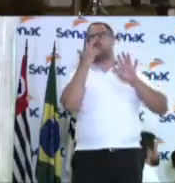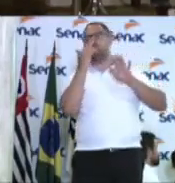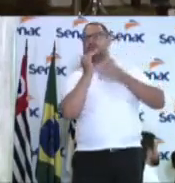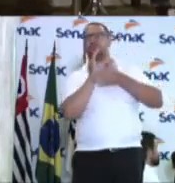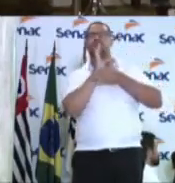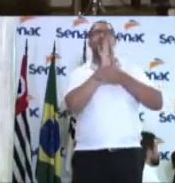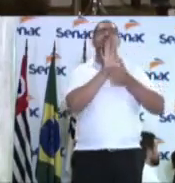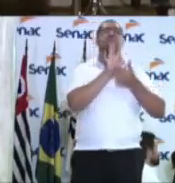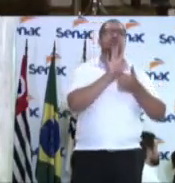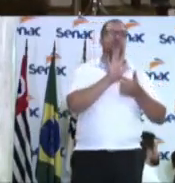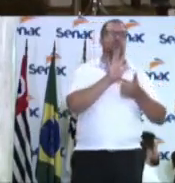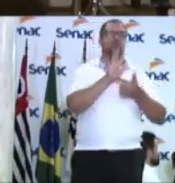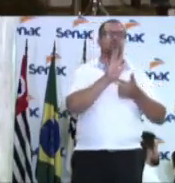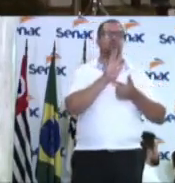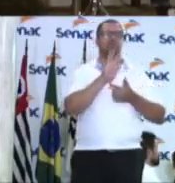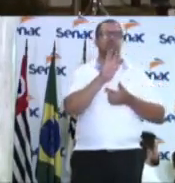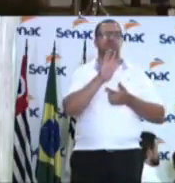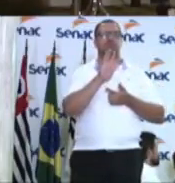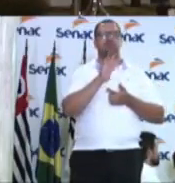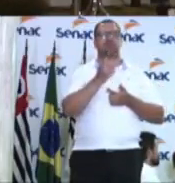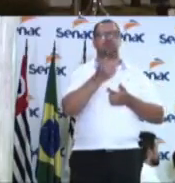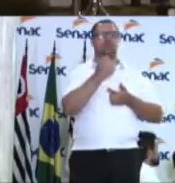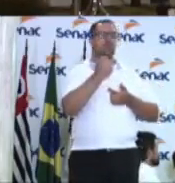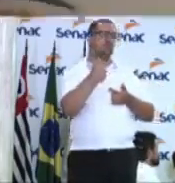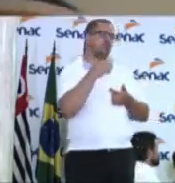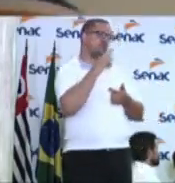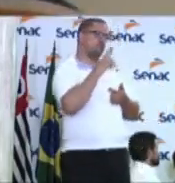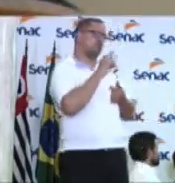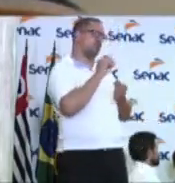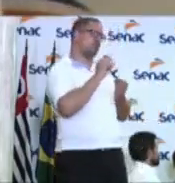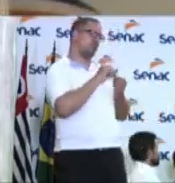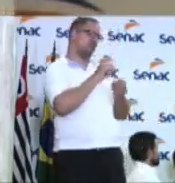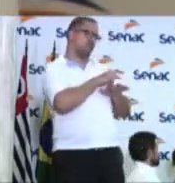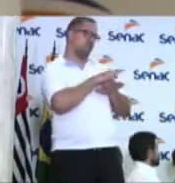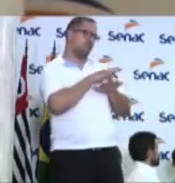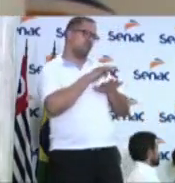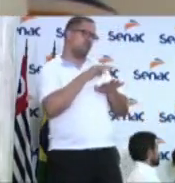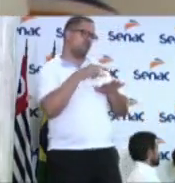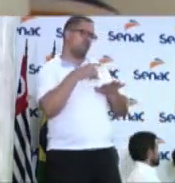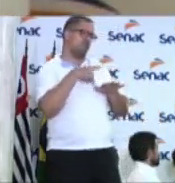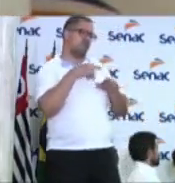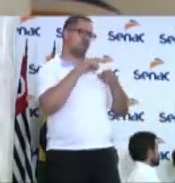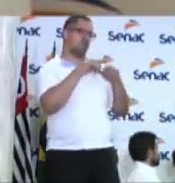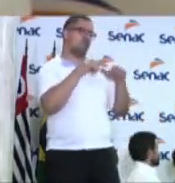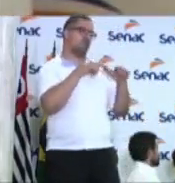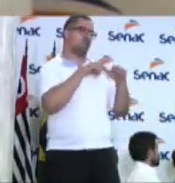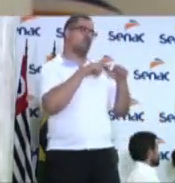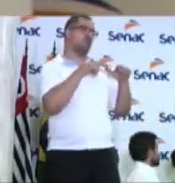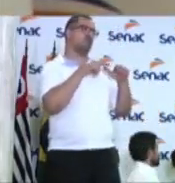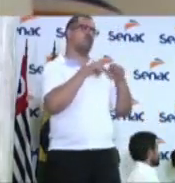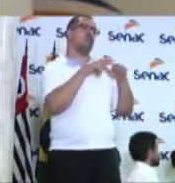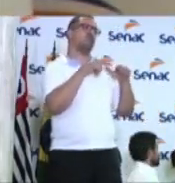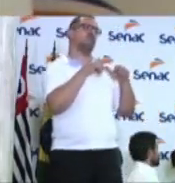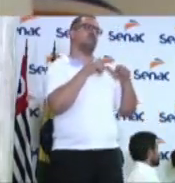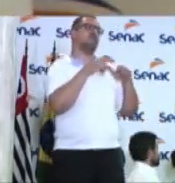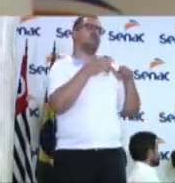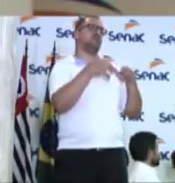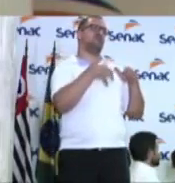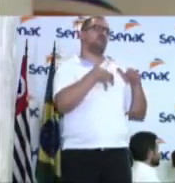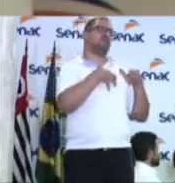dela rebolar. Para mim é um divisor de águas, assim, porque eu também fiz muita campanha na época que a gente trabalhou na FNASCA